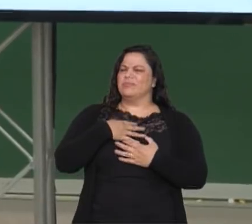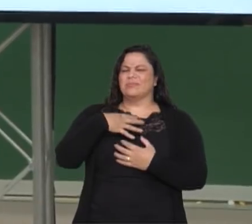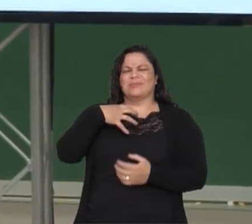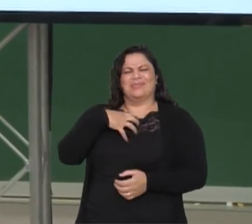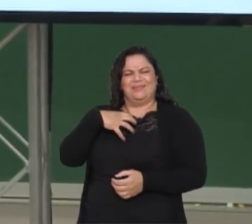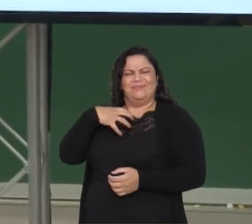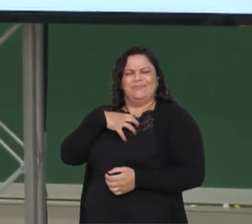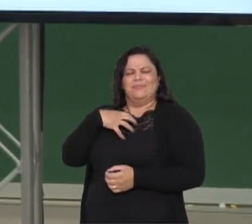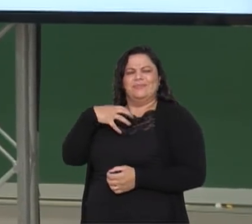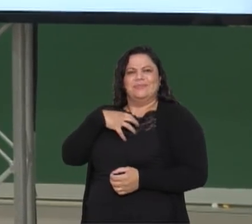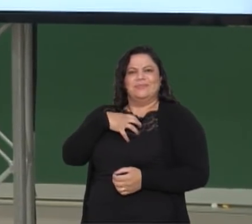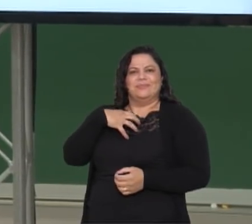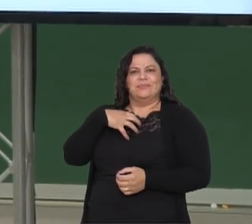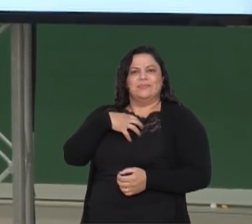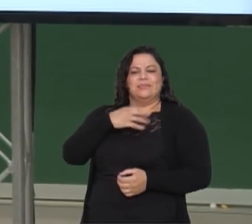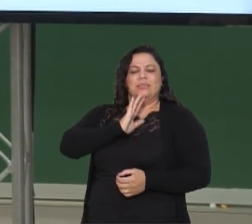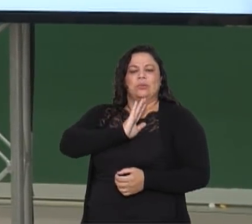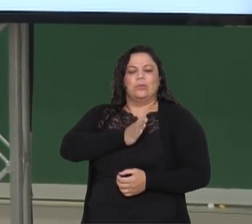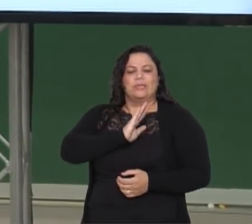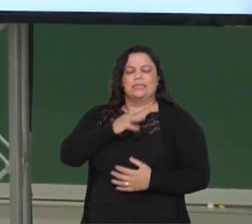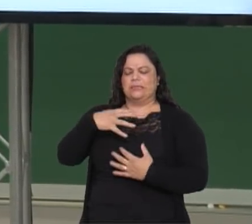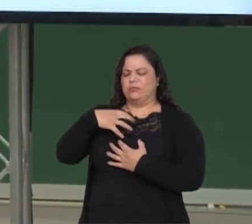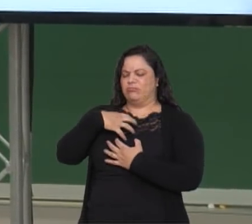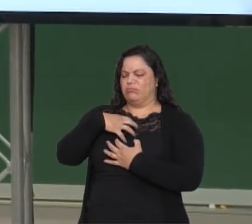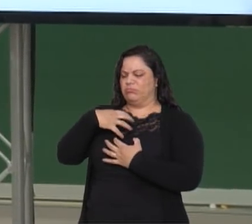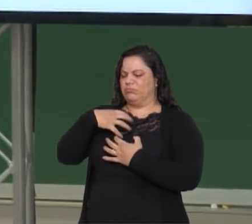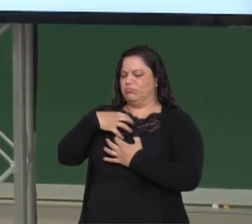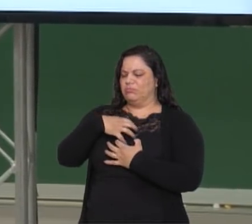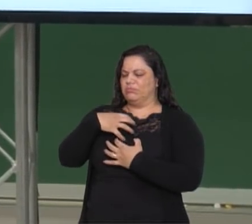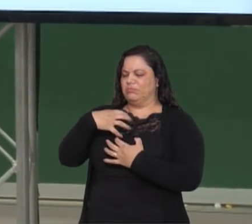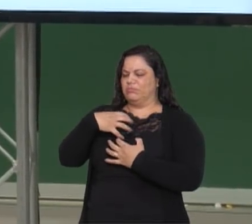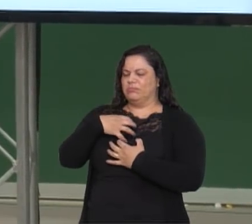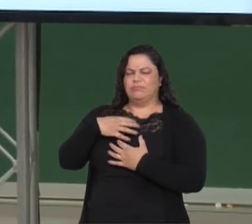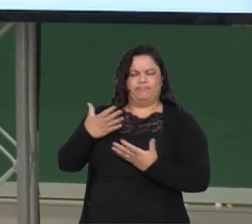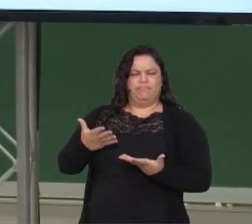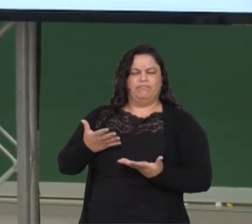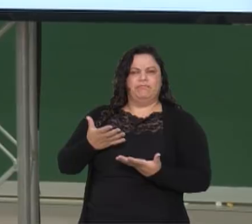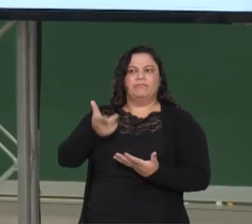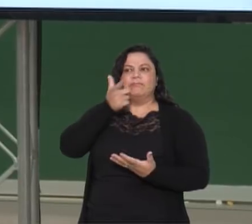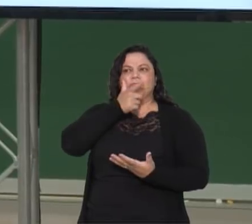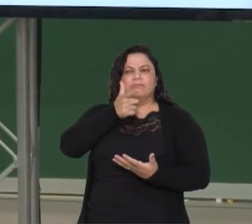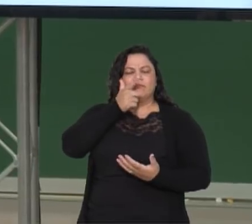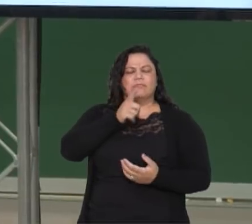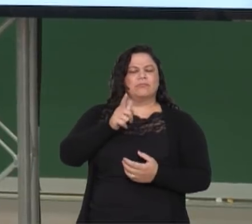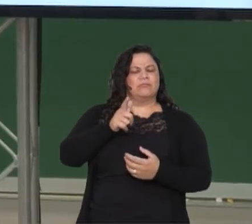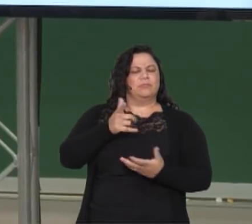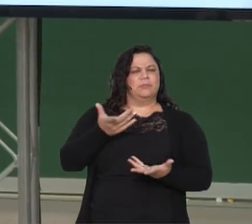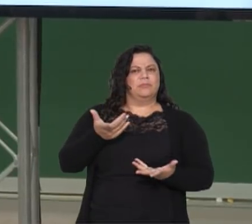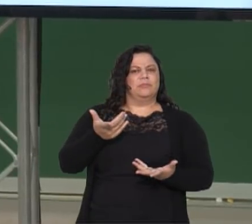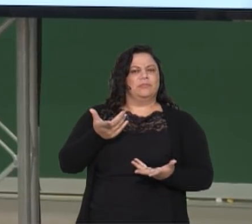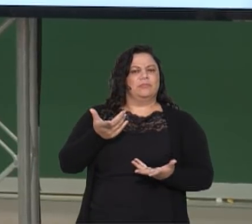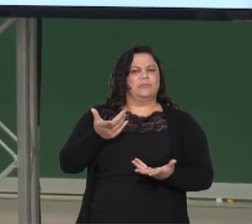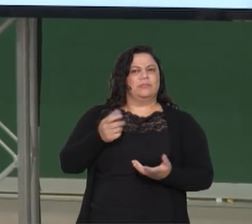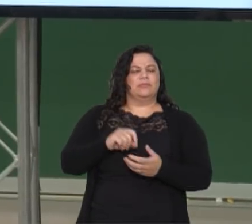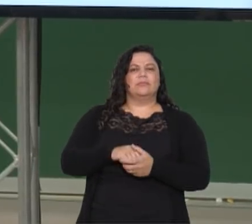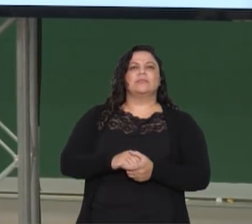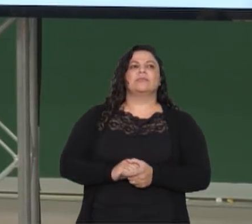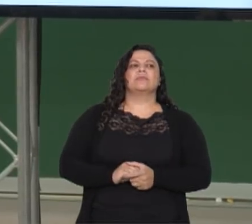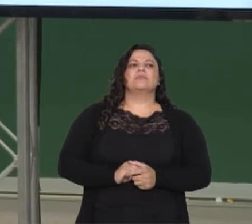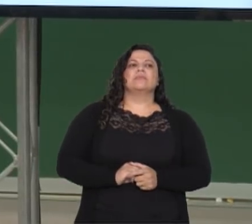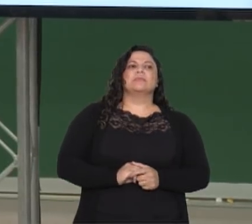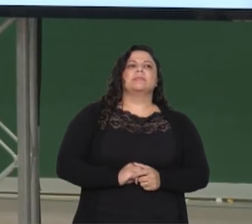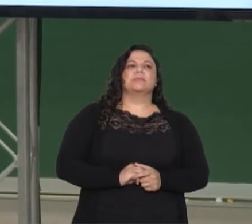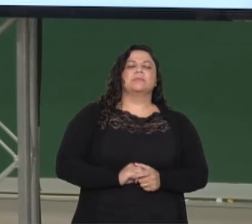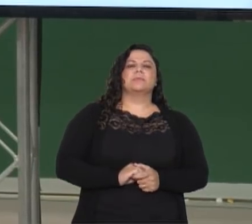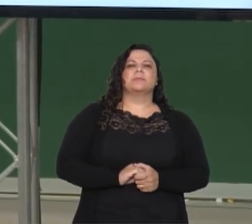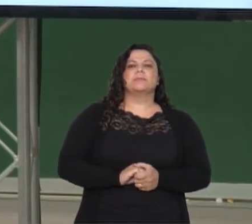bem interessante porque ele não existe completamente. É uma escolha do que você vai ouvir ou não. Quando eu falar de ruído, você já vai